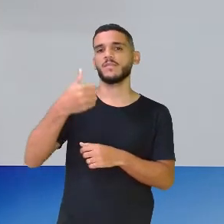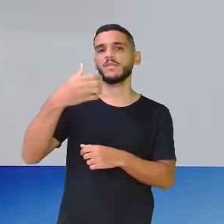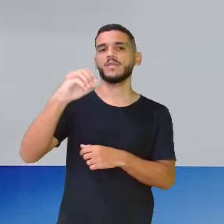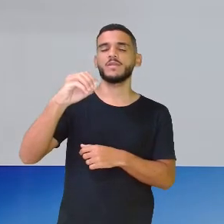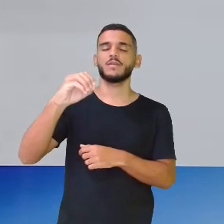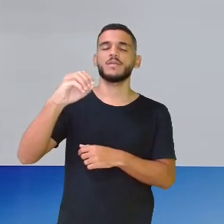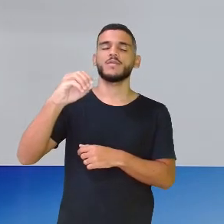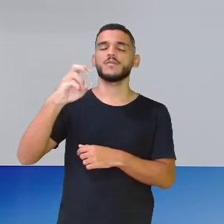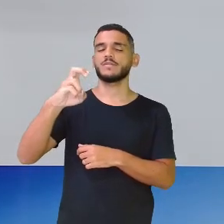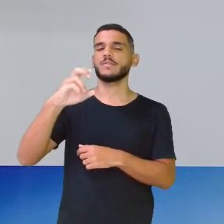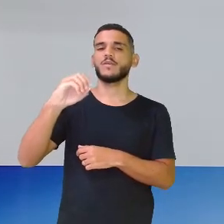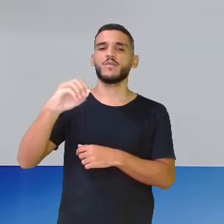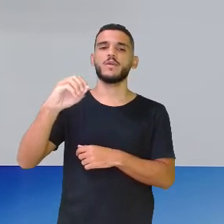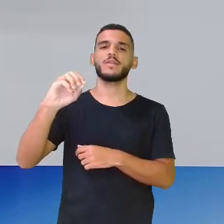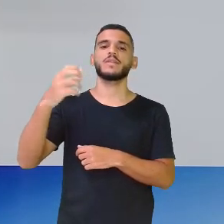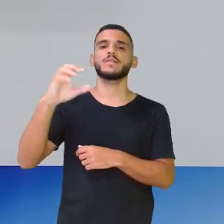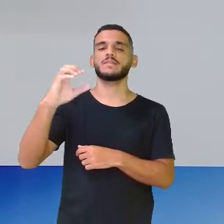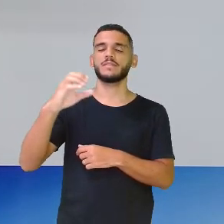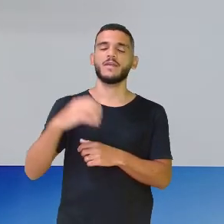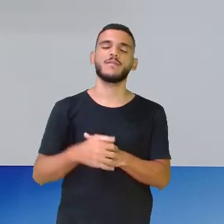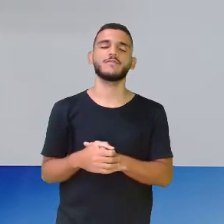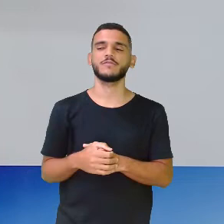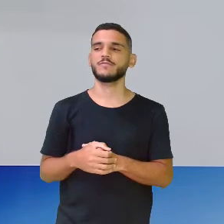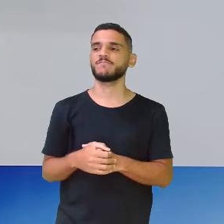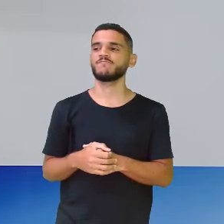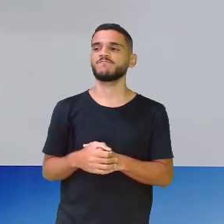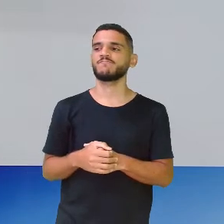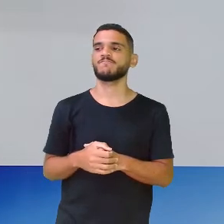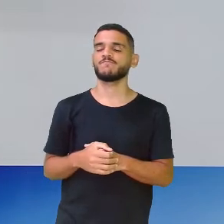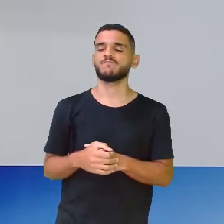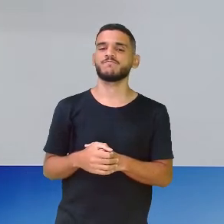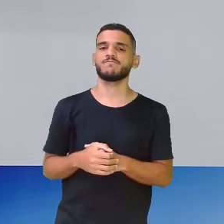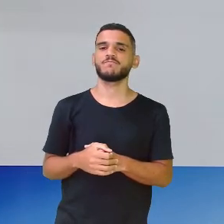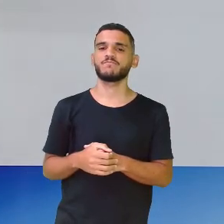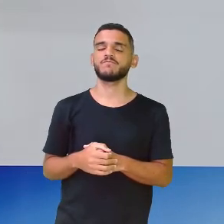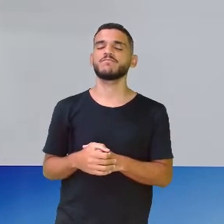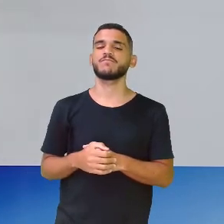50 centavos. Cada metade dessa vale